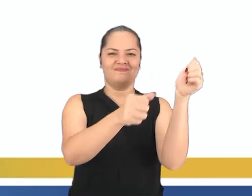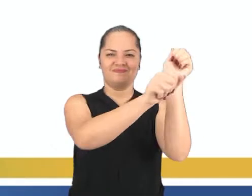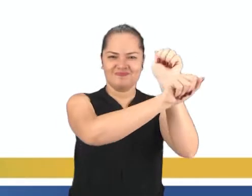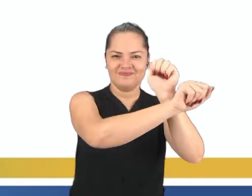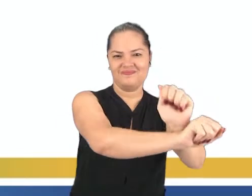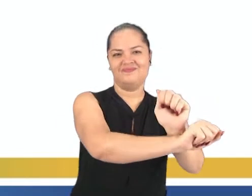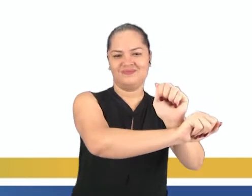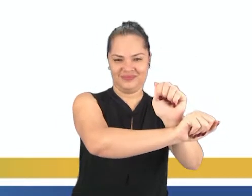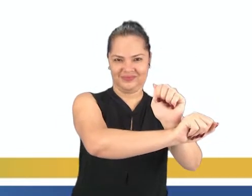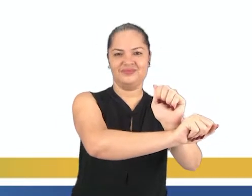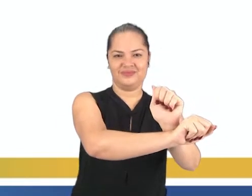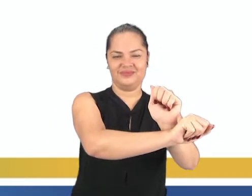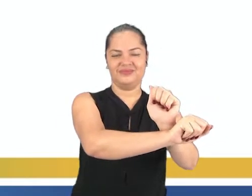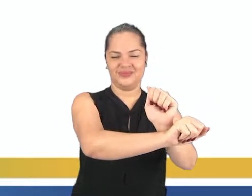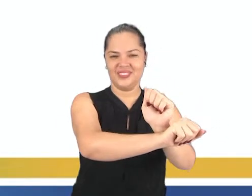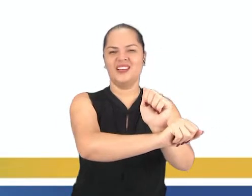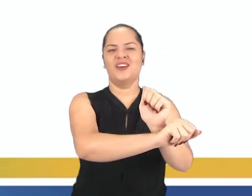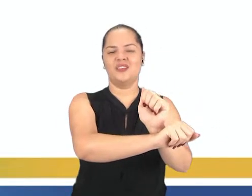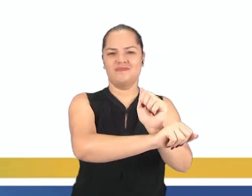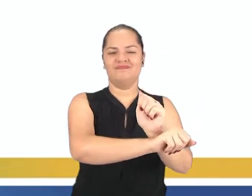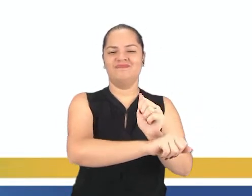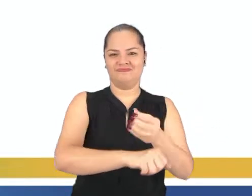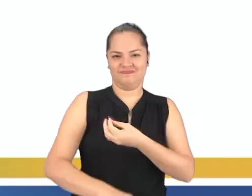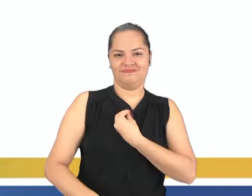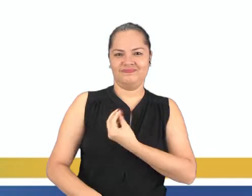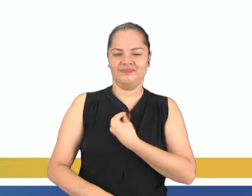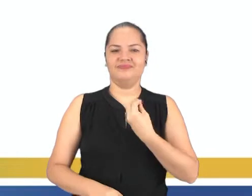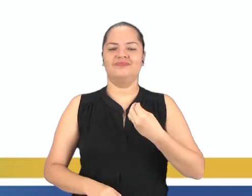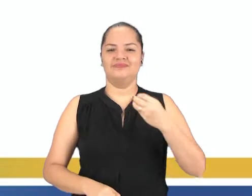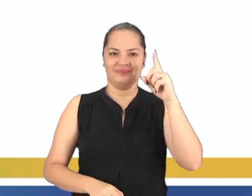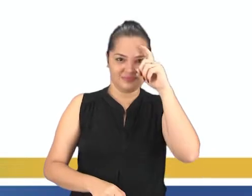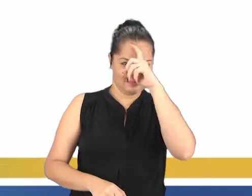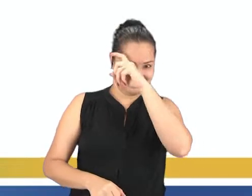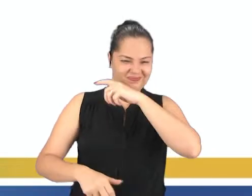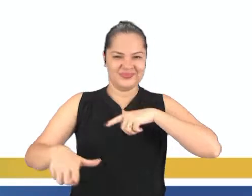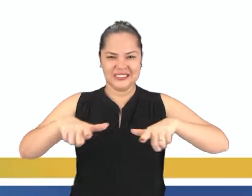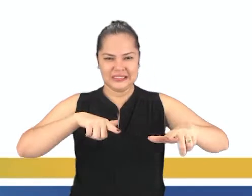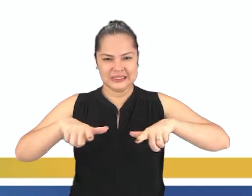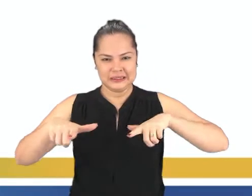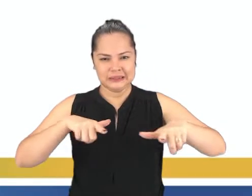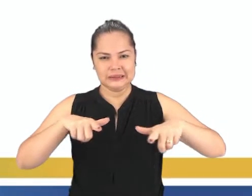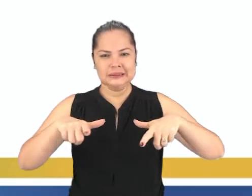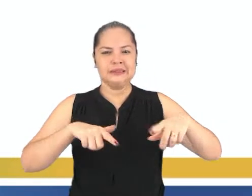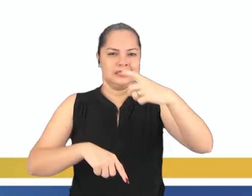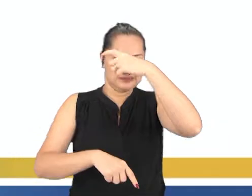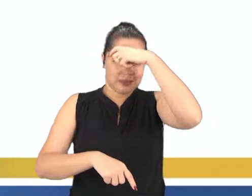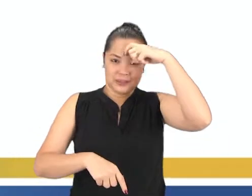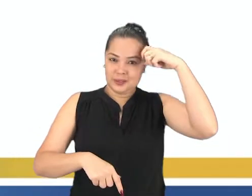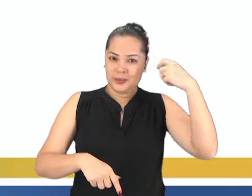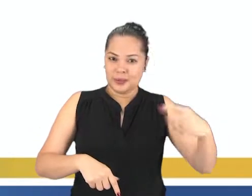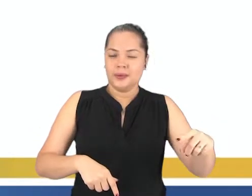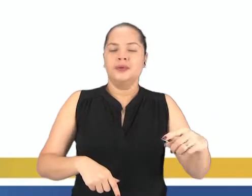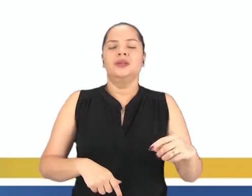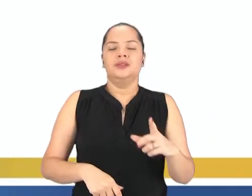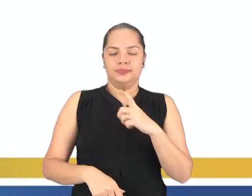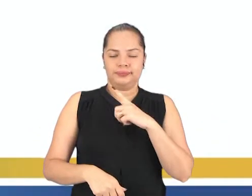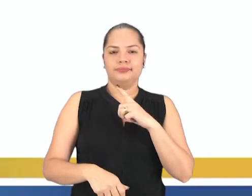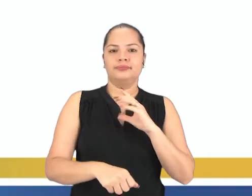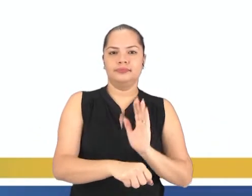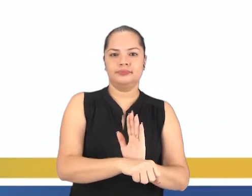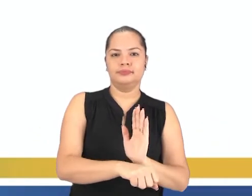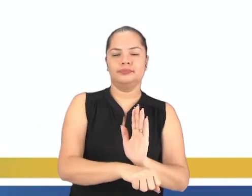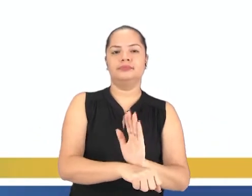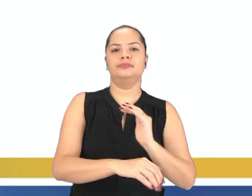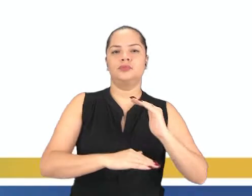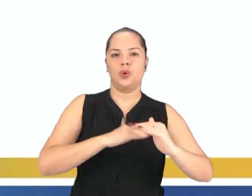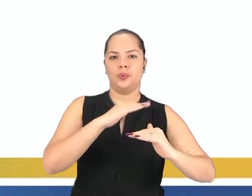vivido situações desumanas, em situação de trabalho escravo, foram deixando contribuições para a nossa formação